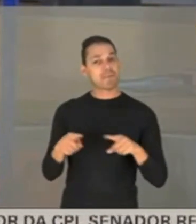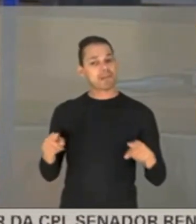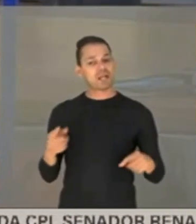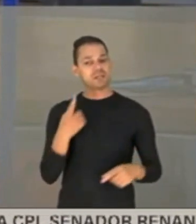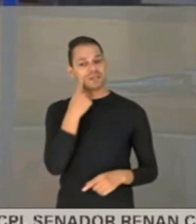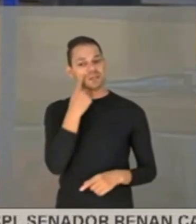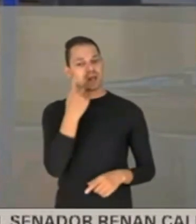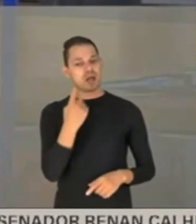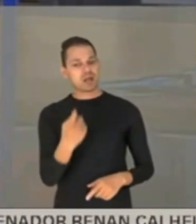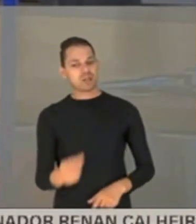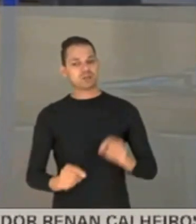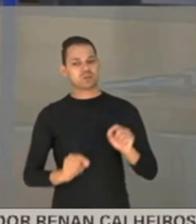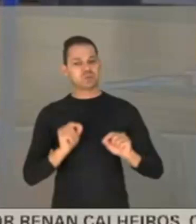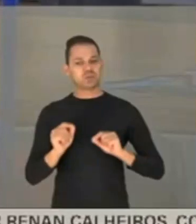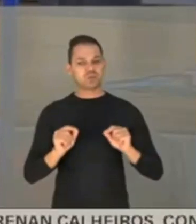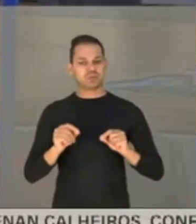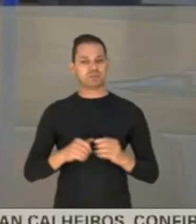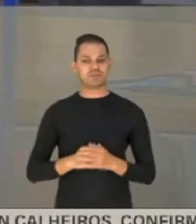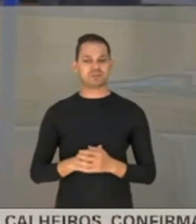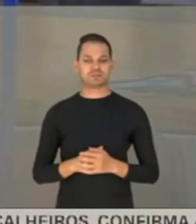são as